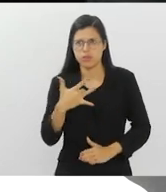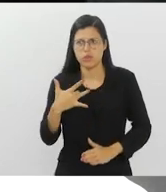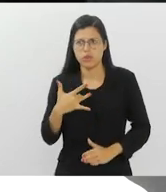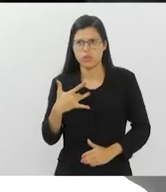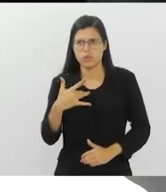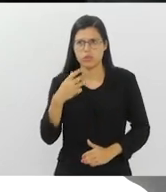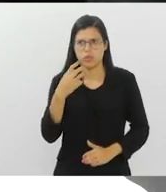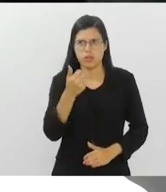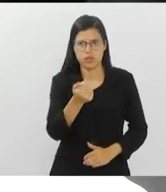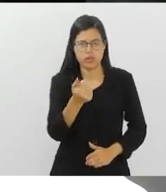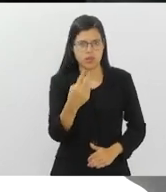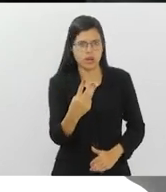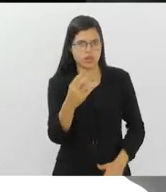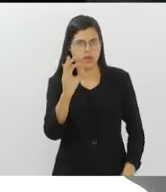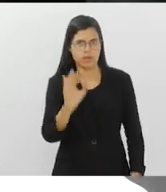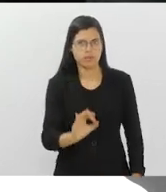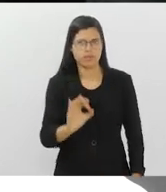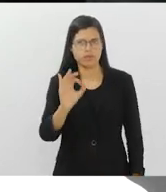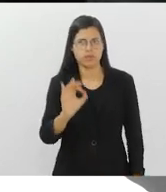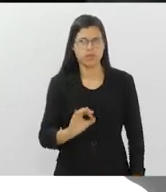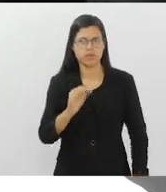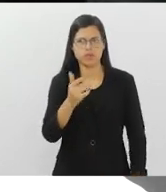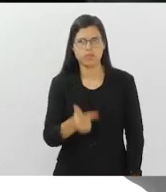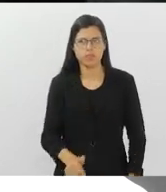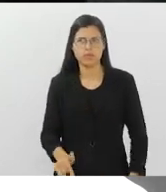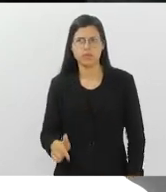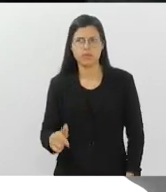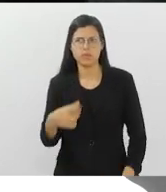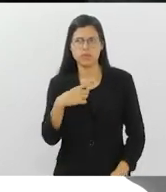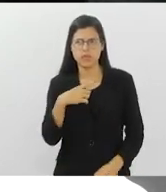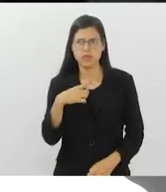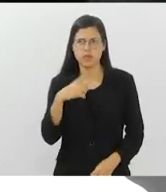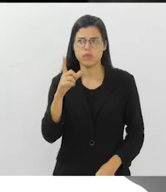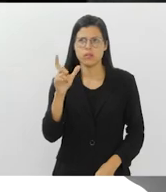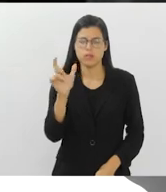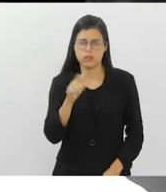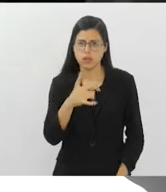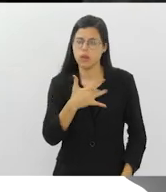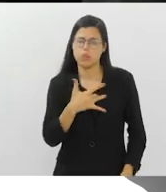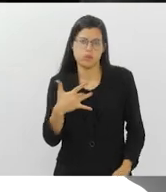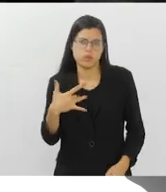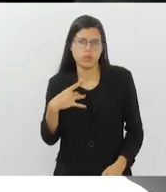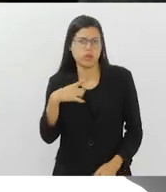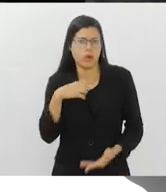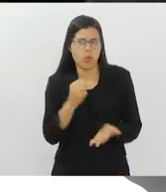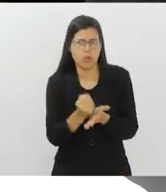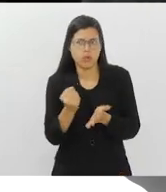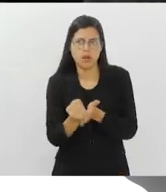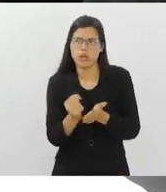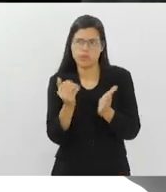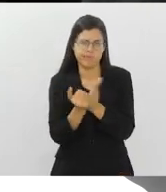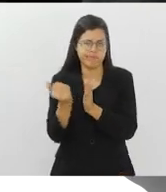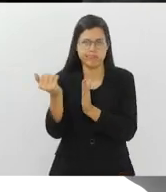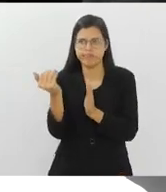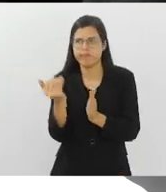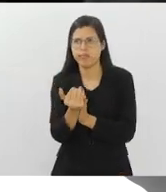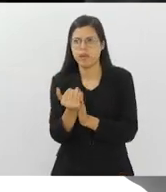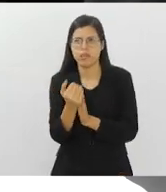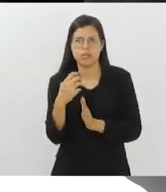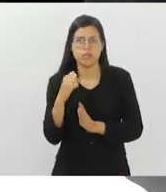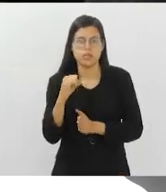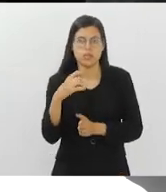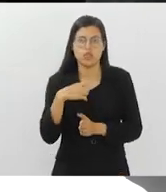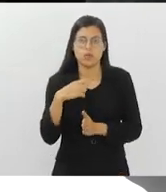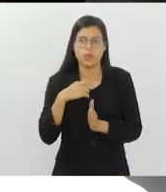de 13%. Obviamente, tem questões, tem operadoras, tem contratos em que são valores elevados. Quando tem esse percentual